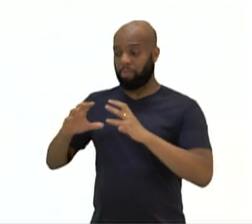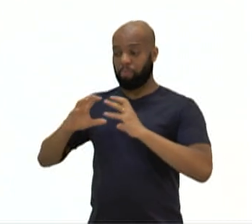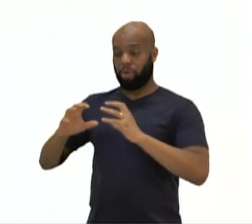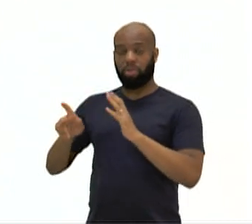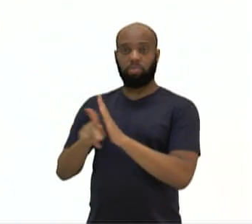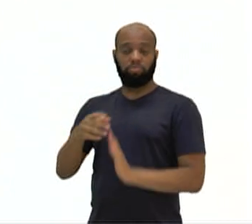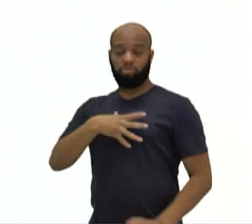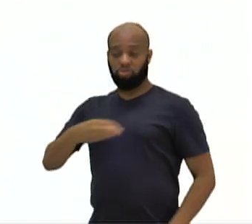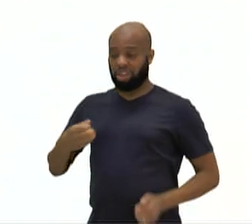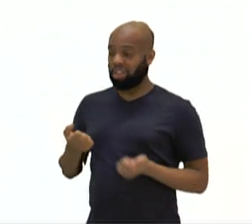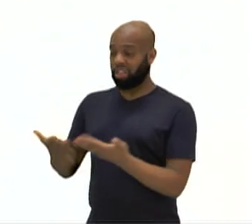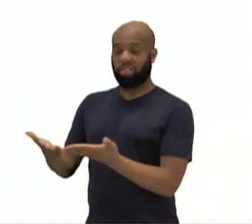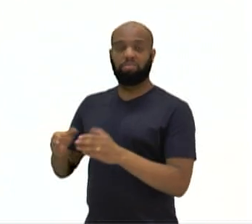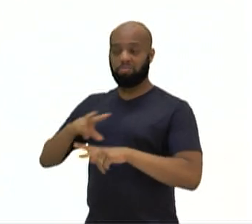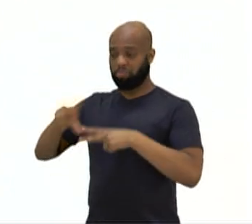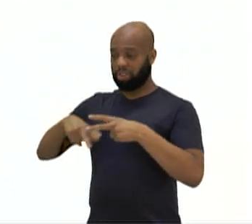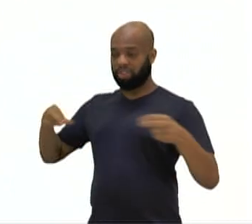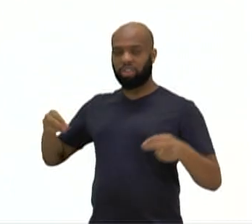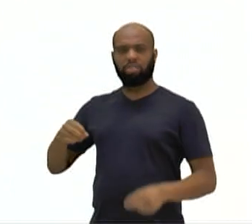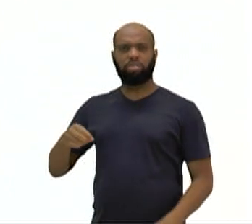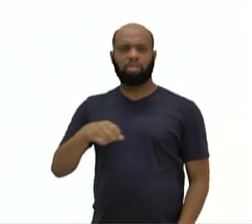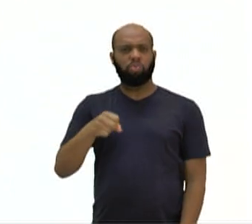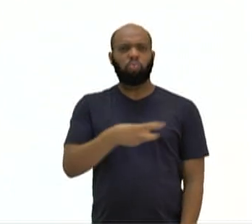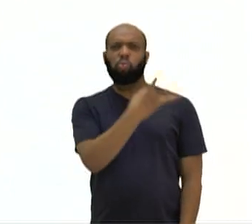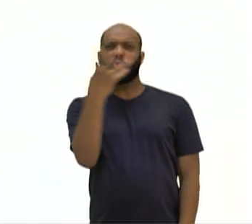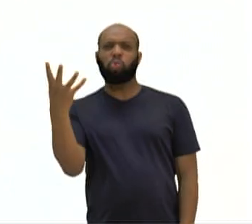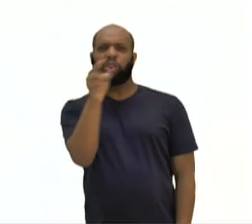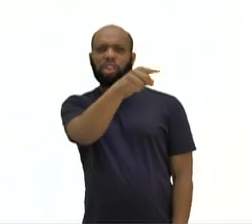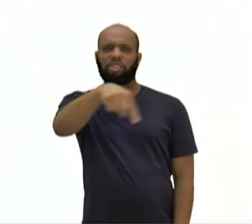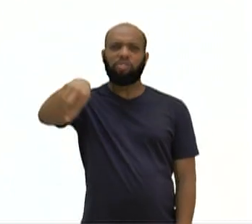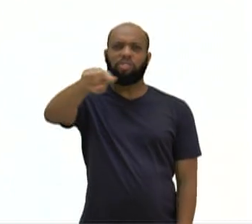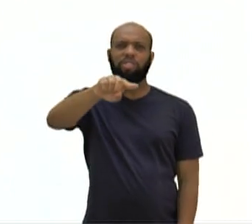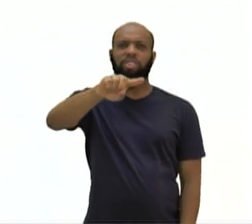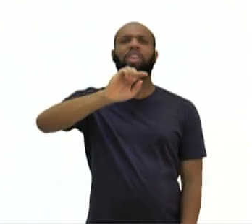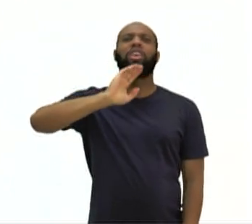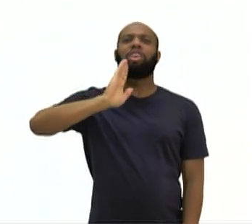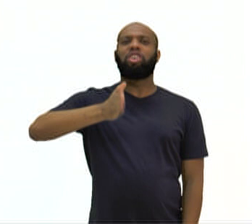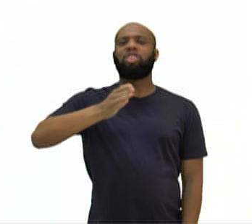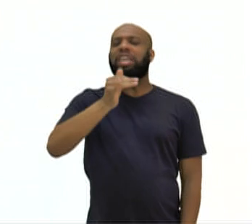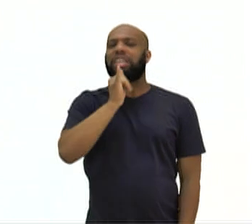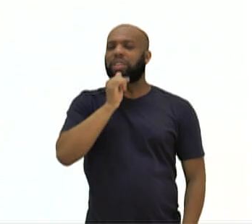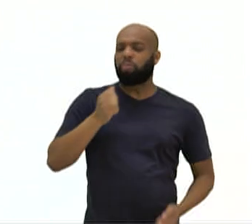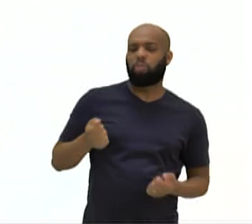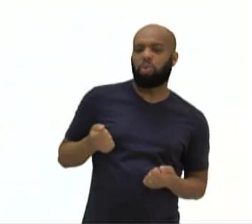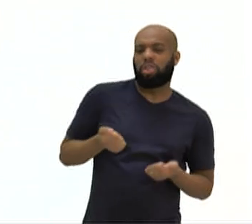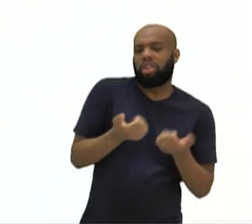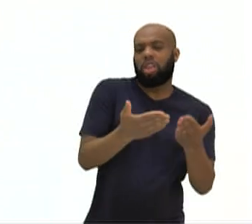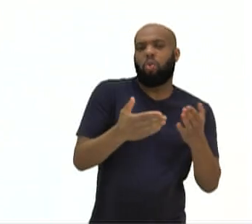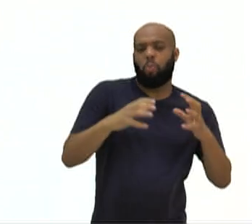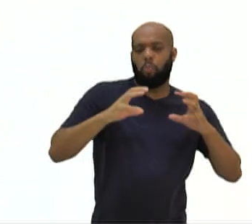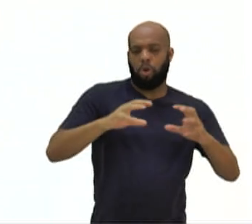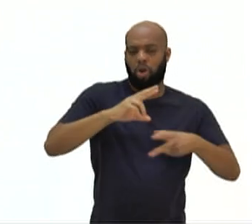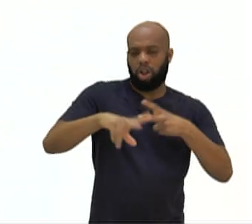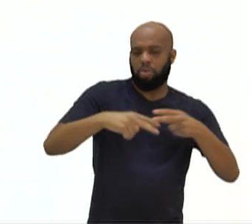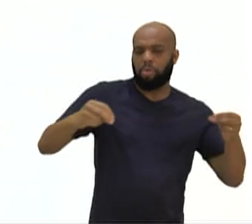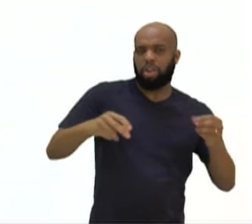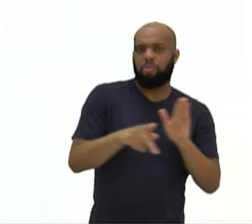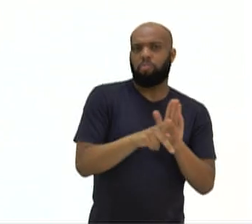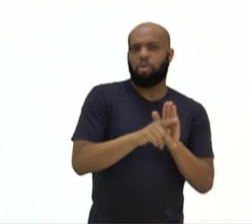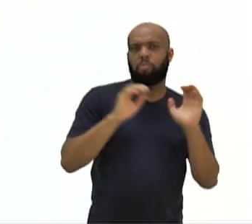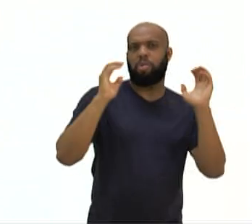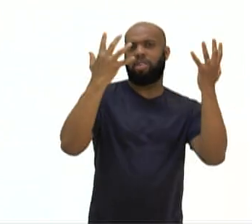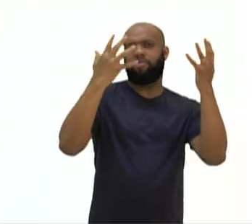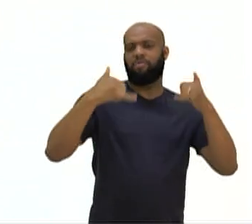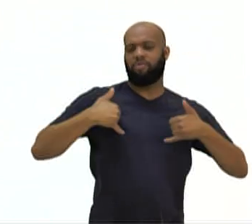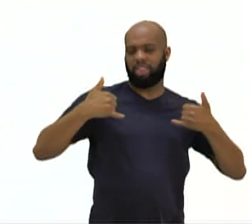não é? Quantos de vocês aí já ou não deram uma bola de presente para uma criança no aniversário